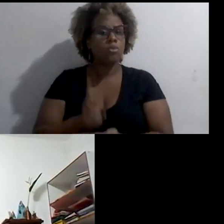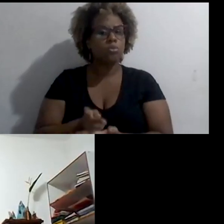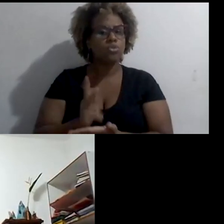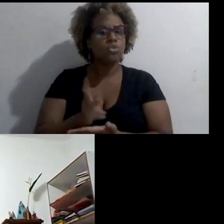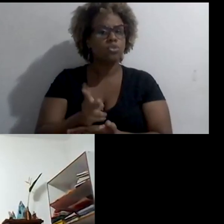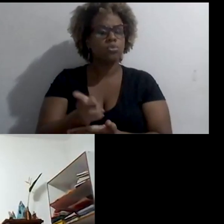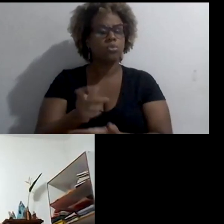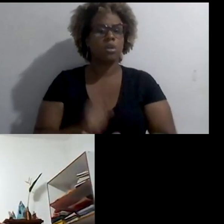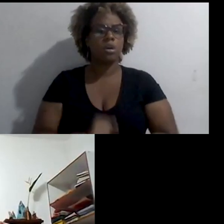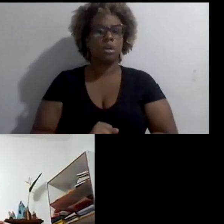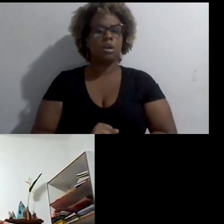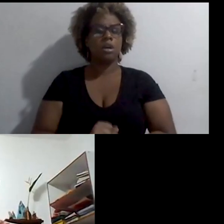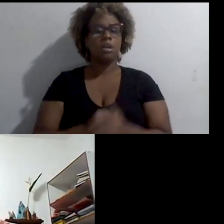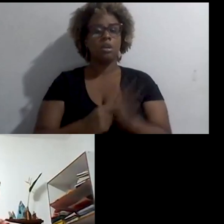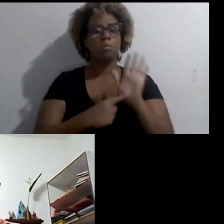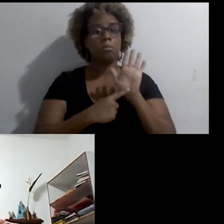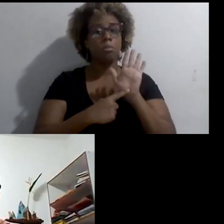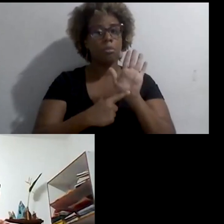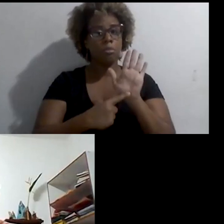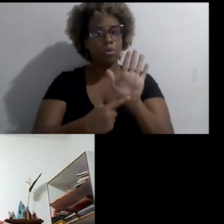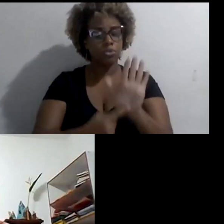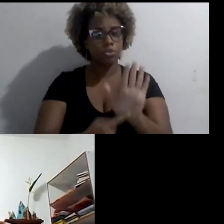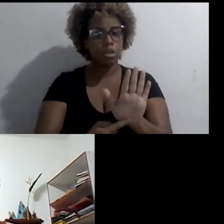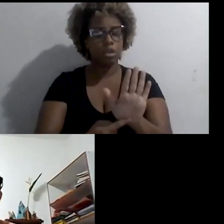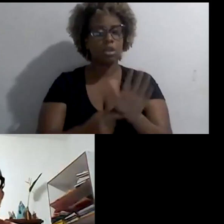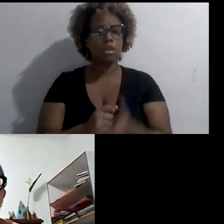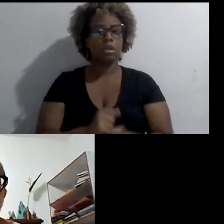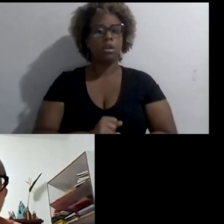e dar visibilidade, sim, à nossa ação produtiva, a qual